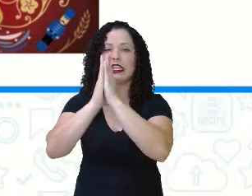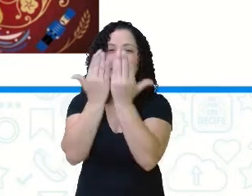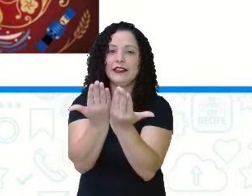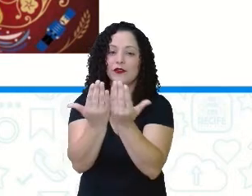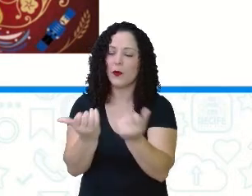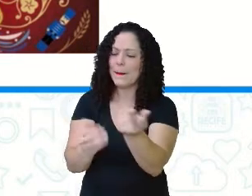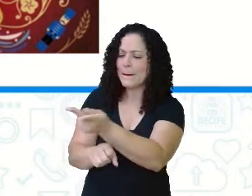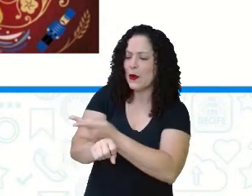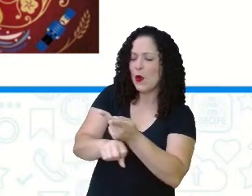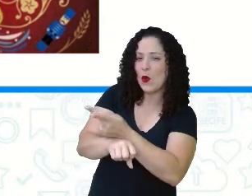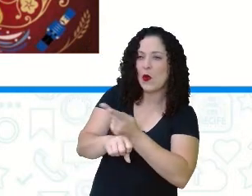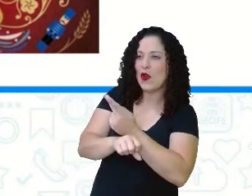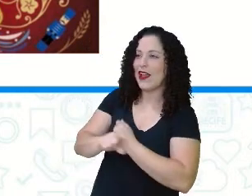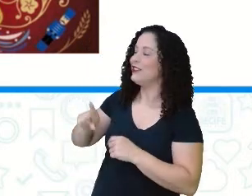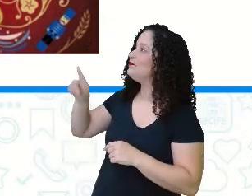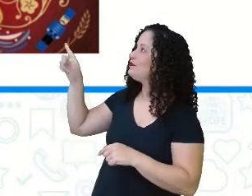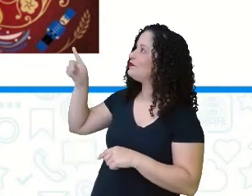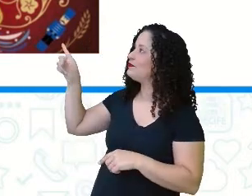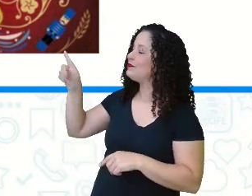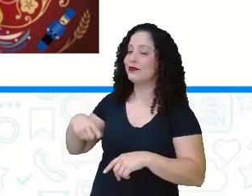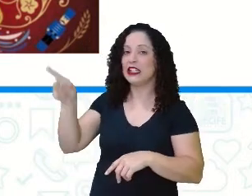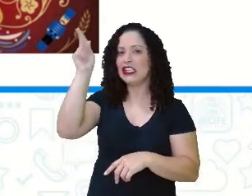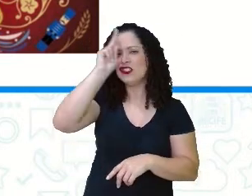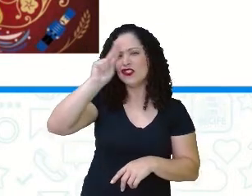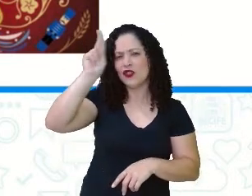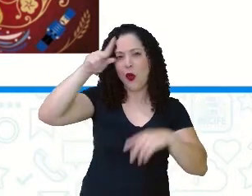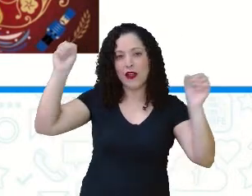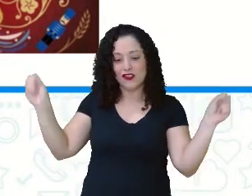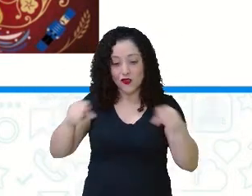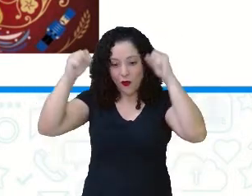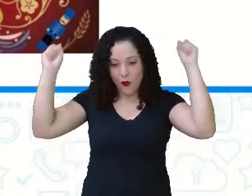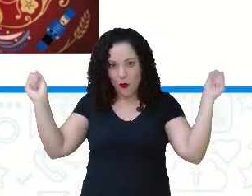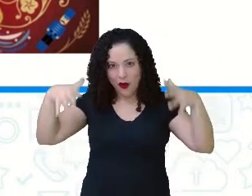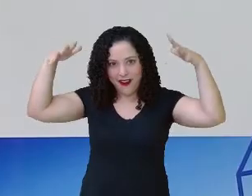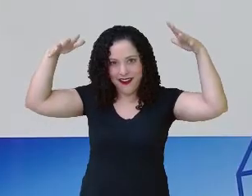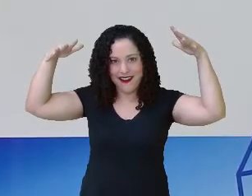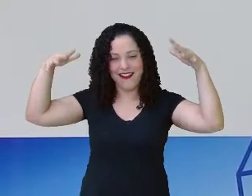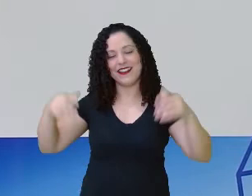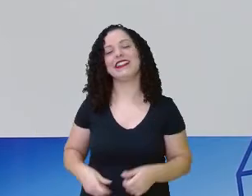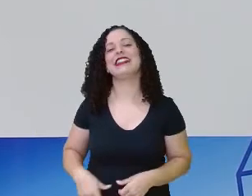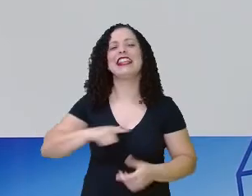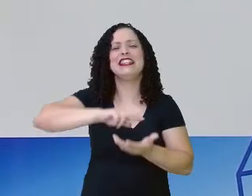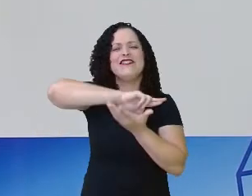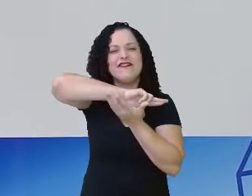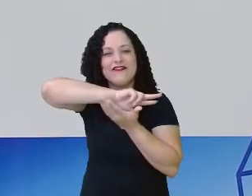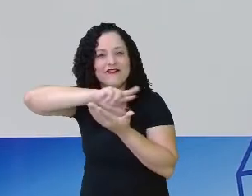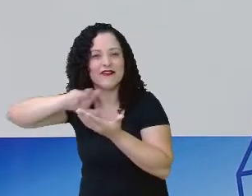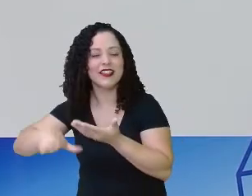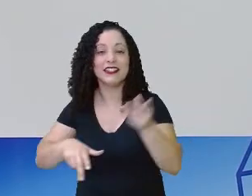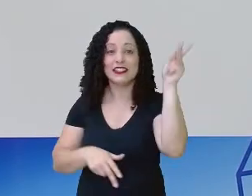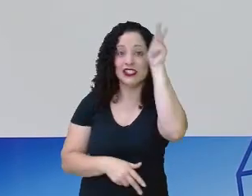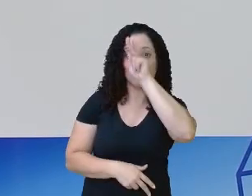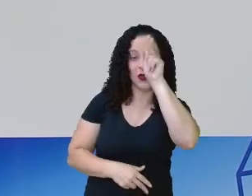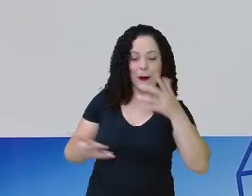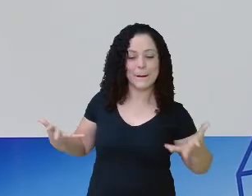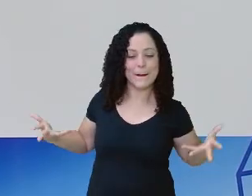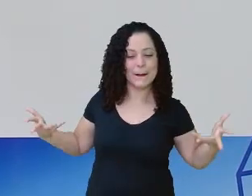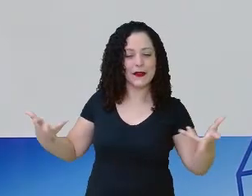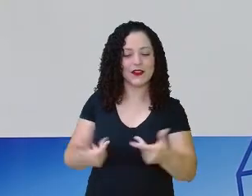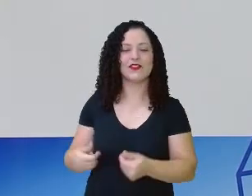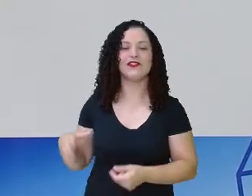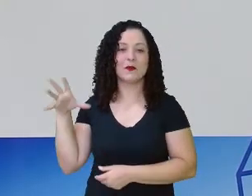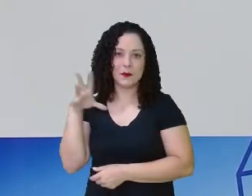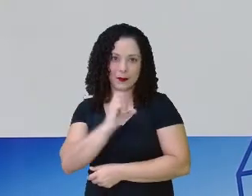livro aí, Contos de Fadas Andersen, volume 2. Vários contos incríveis que vocês vão